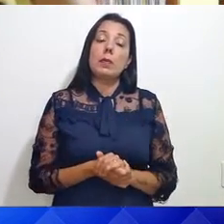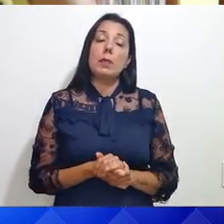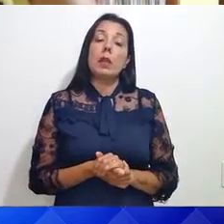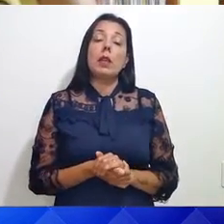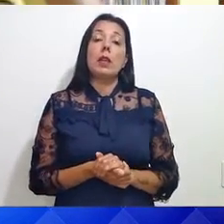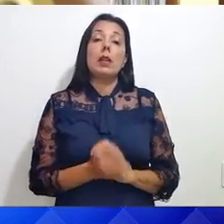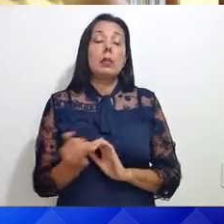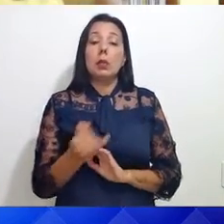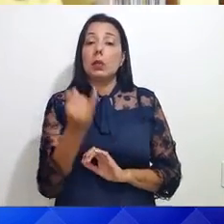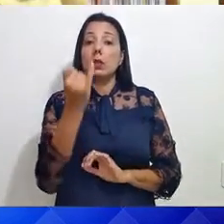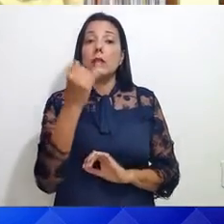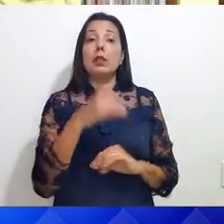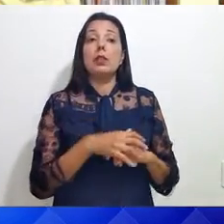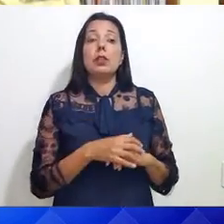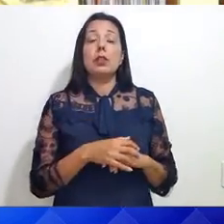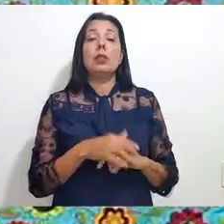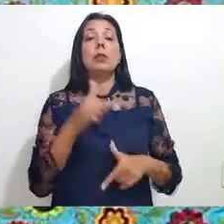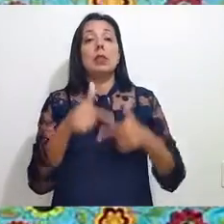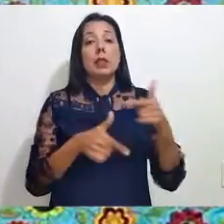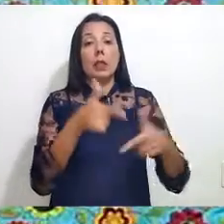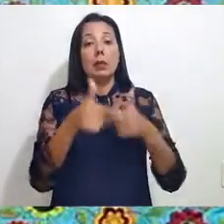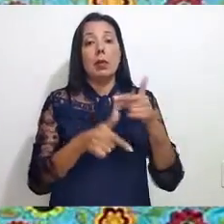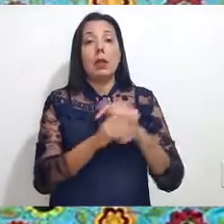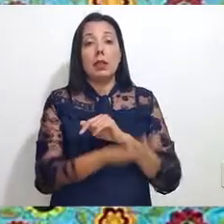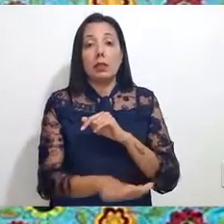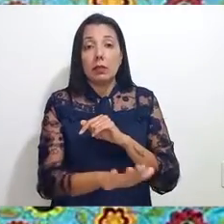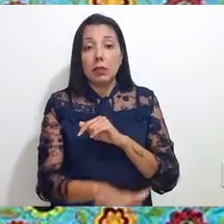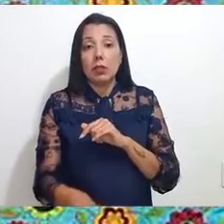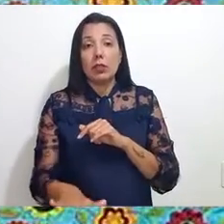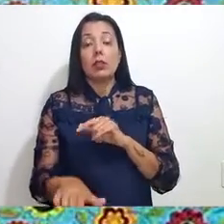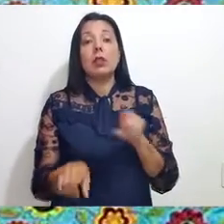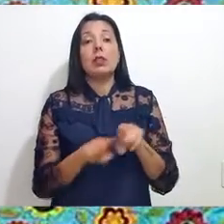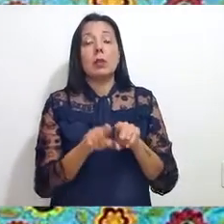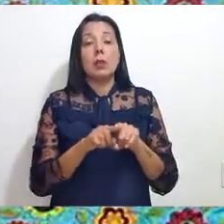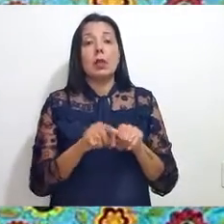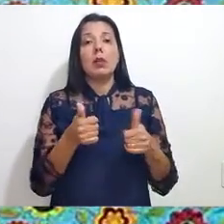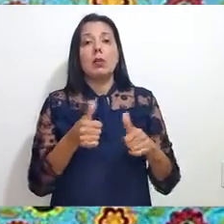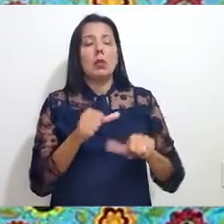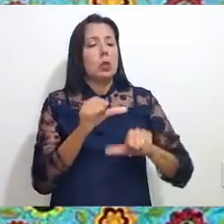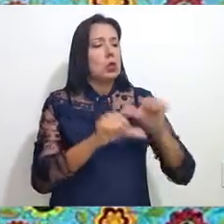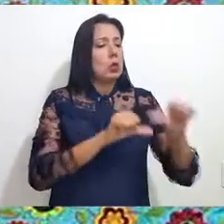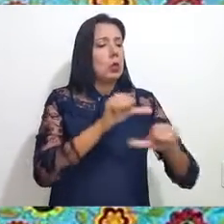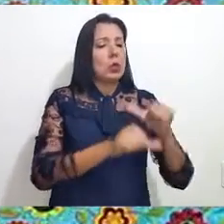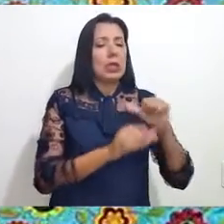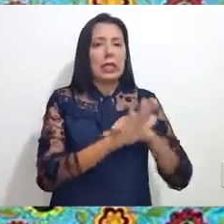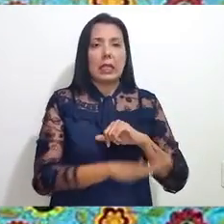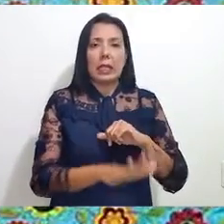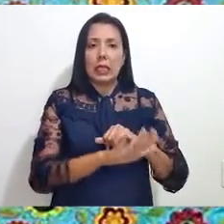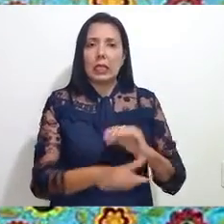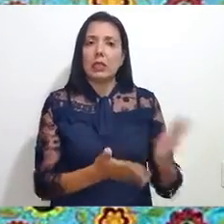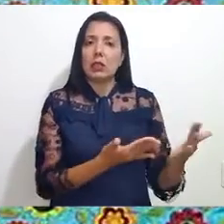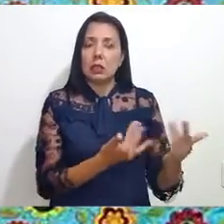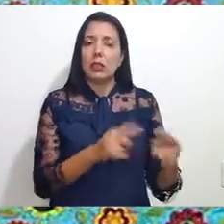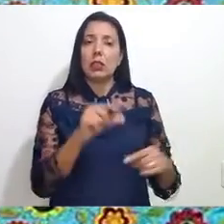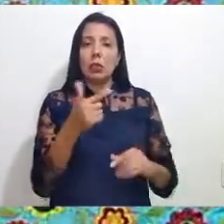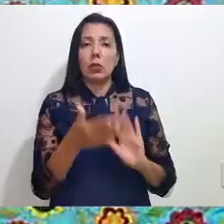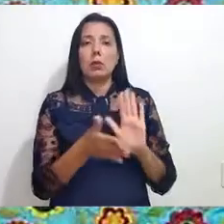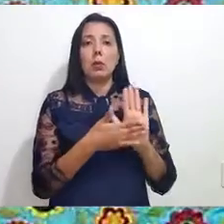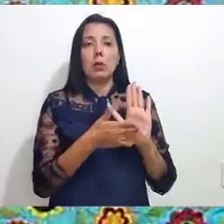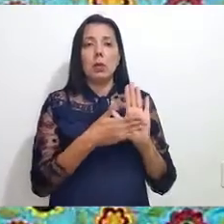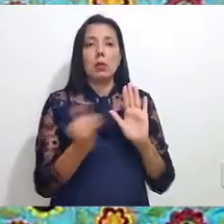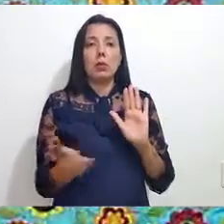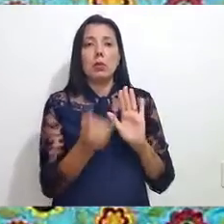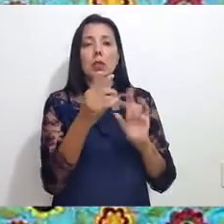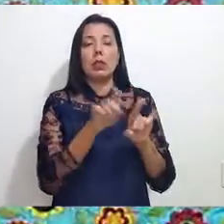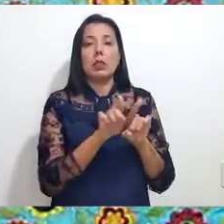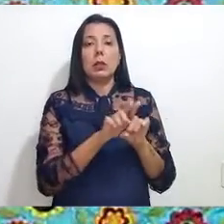porque uma criança que sofreu violência sexual, essa criança vai passar o resto da vida com essas marcas.